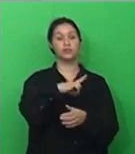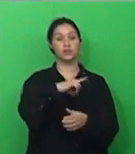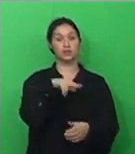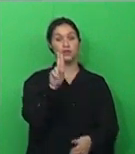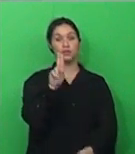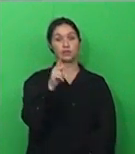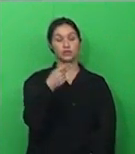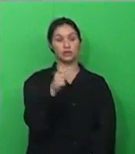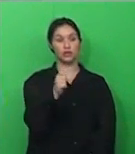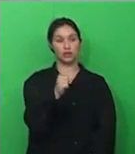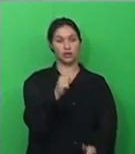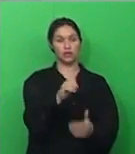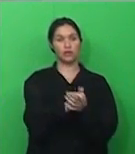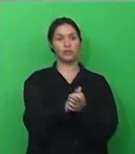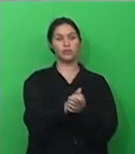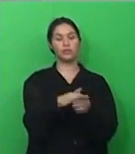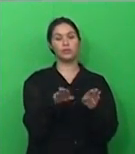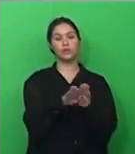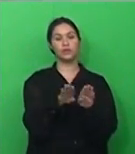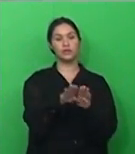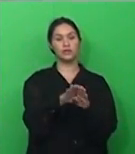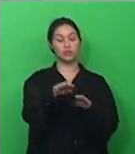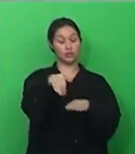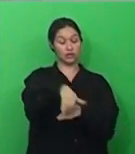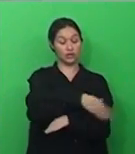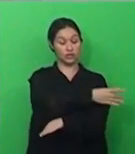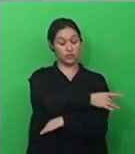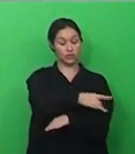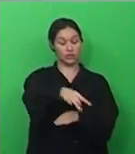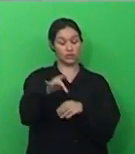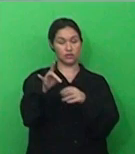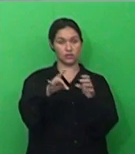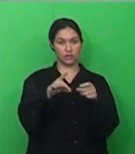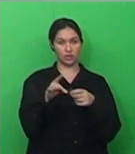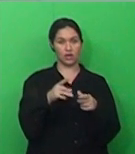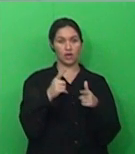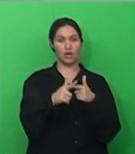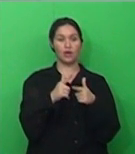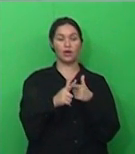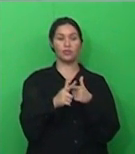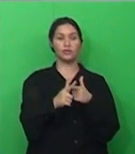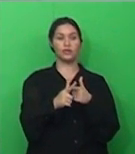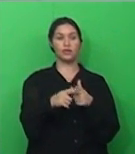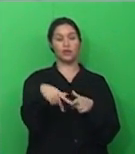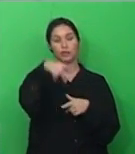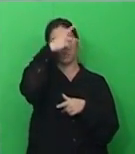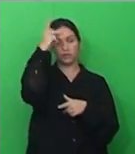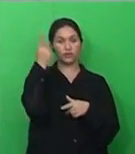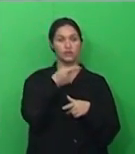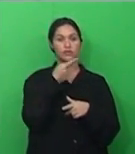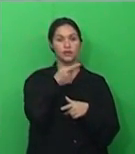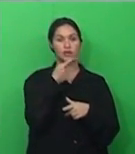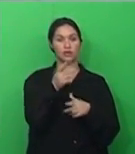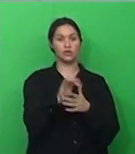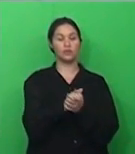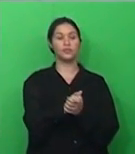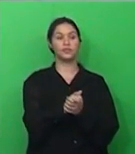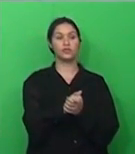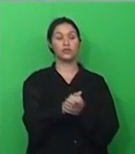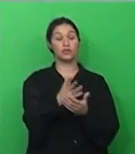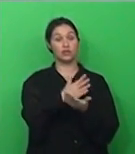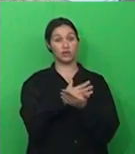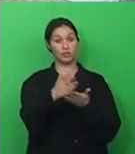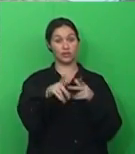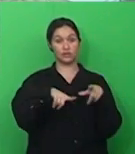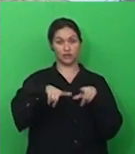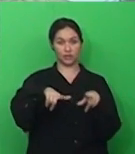a operação tapa-buraco em toda a cidade, e no mês de janeiro inicia a pavimentação. Soubemos nós que tem